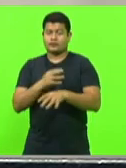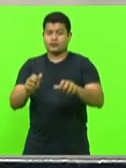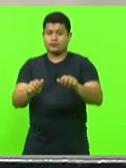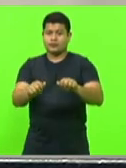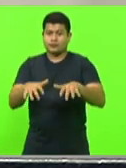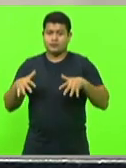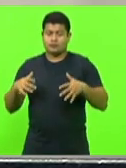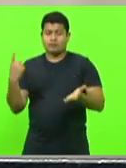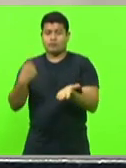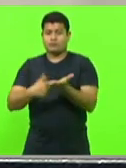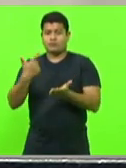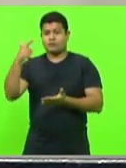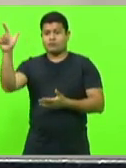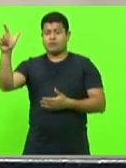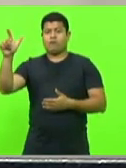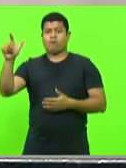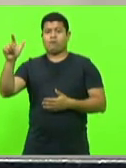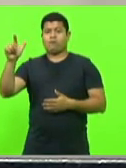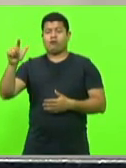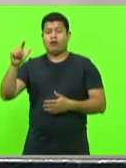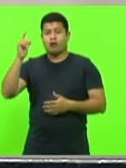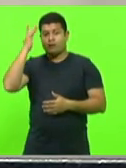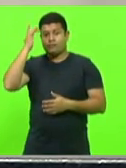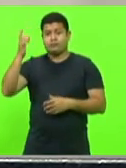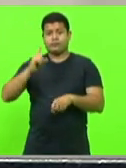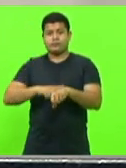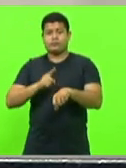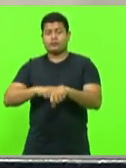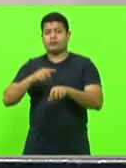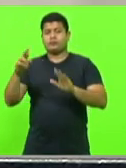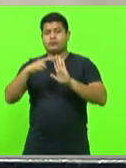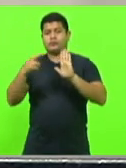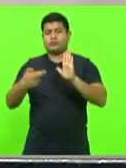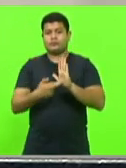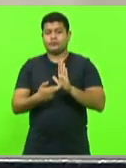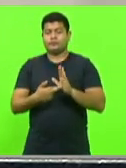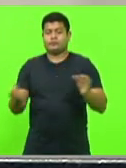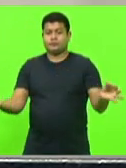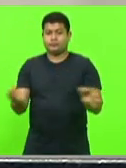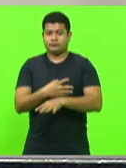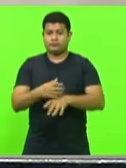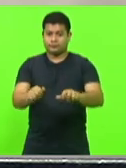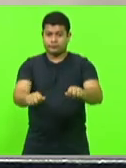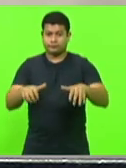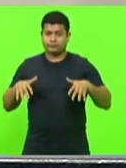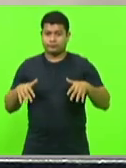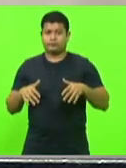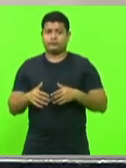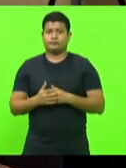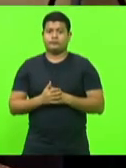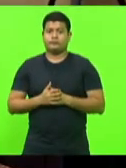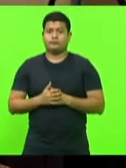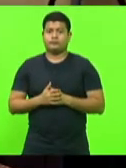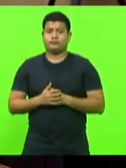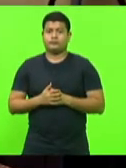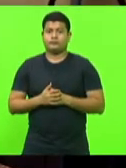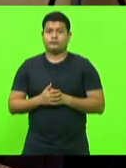convoca outra ordinária para amanhã, no horário regimental. Está encerrada a sessão.